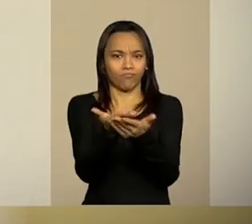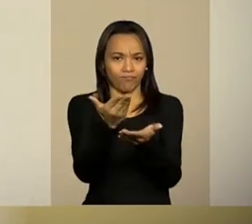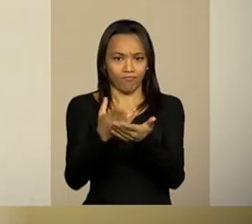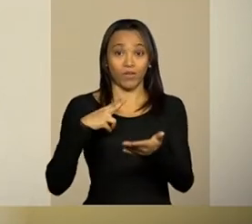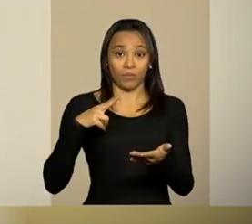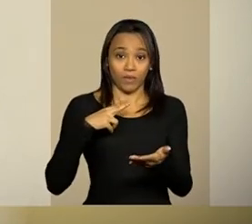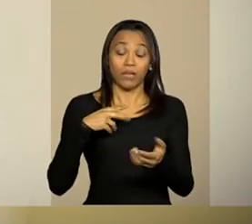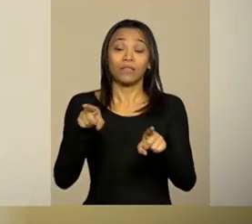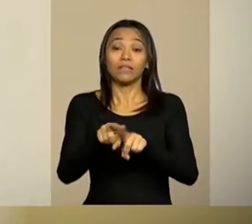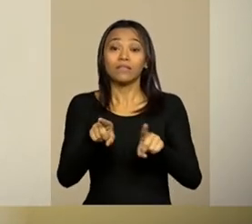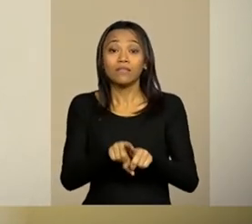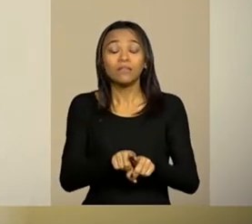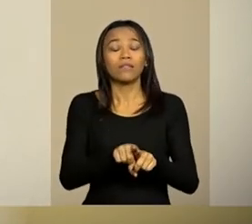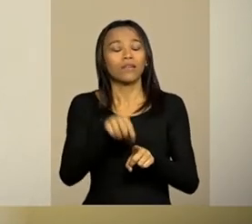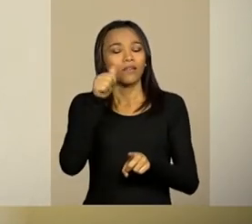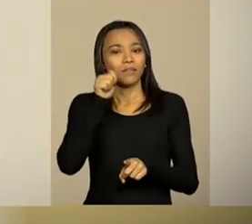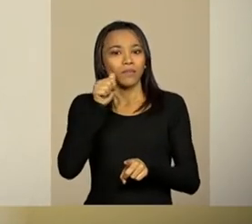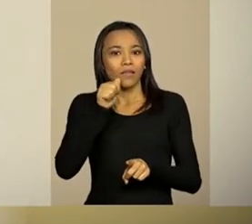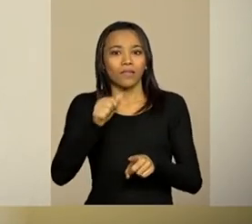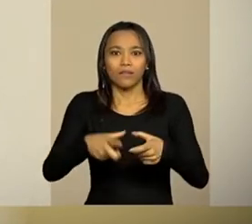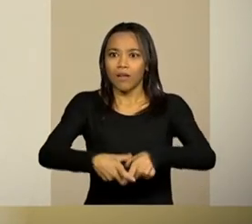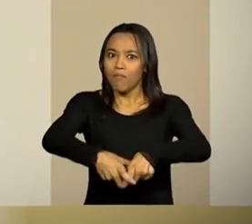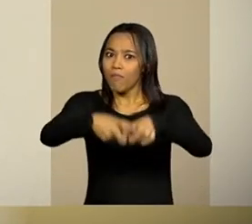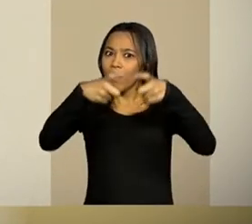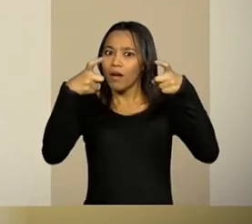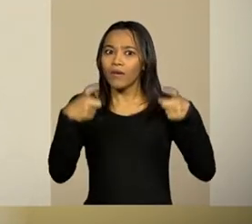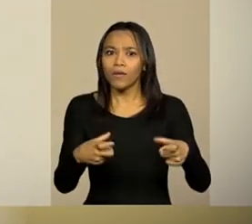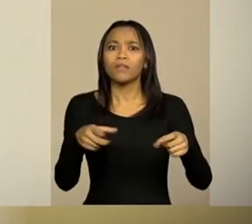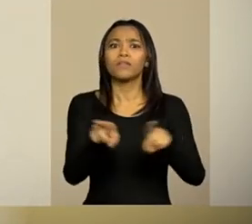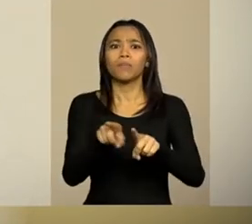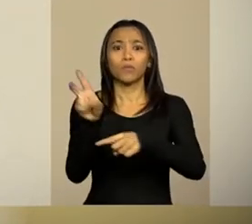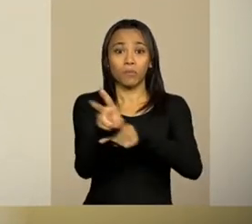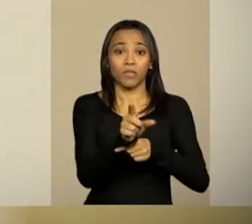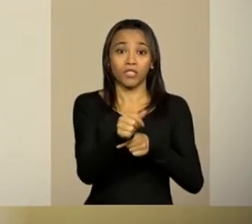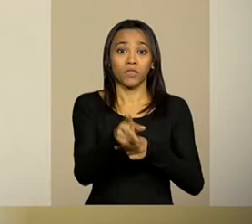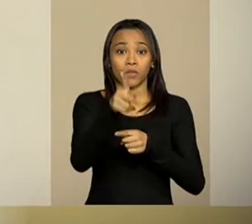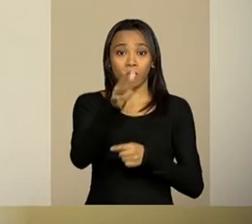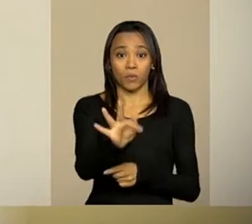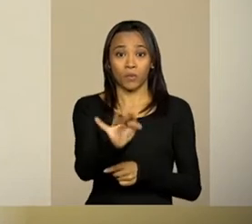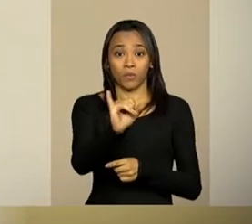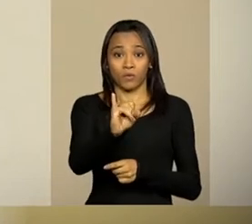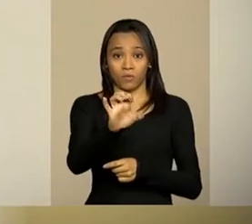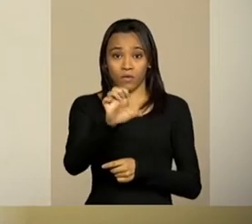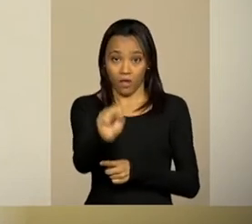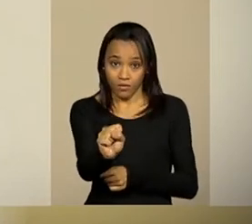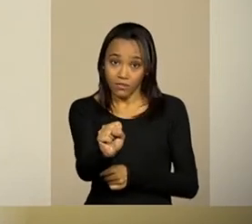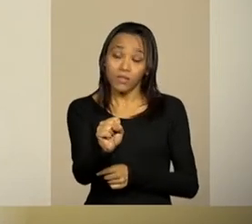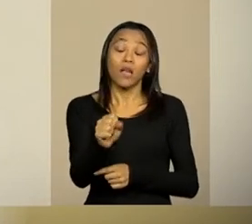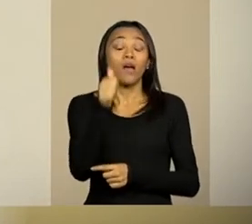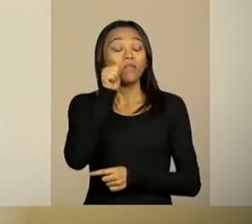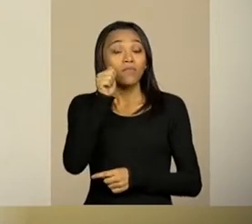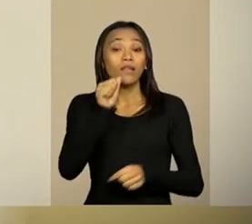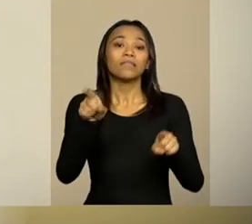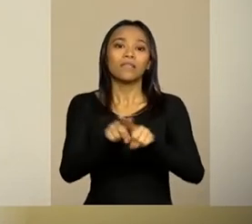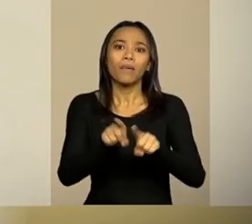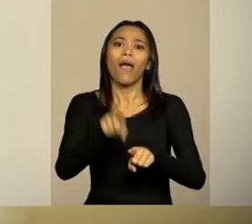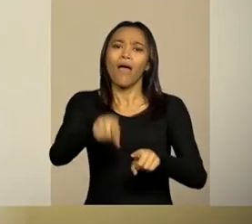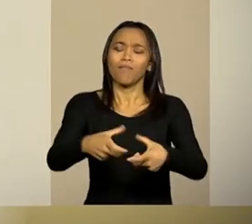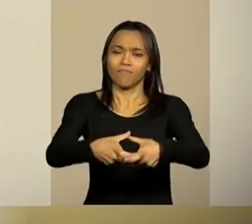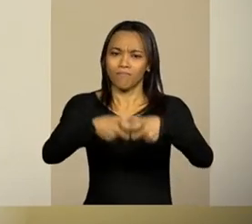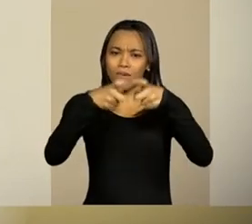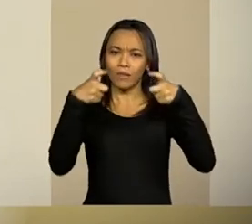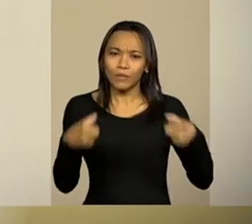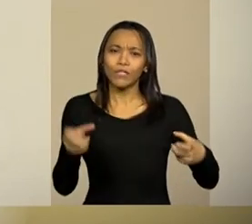e também elas são mais da metade dos financiamentos do FIES as mulheres também são